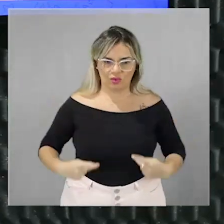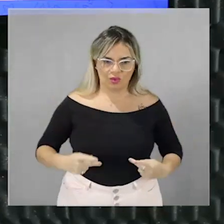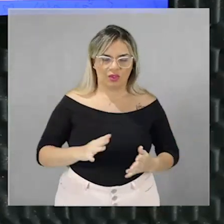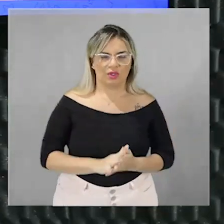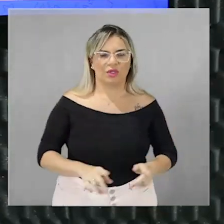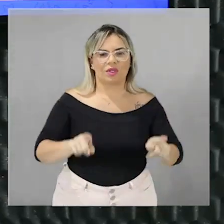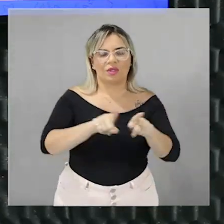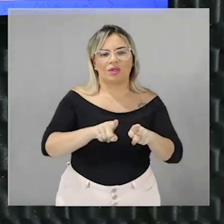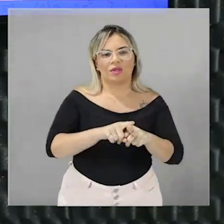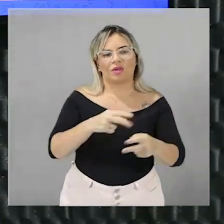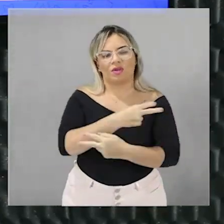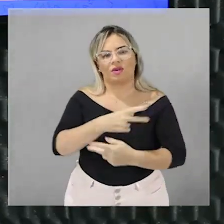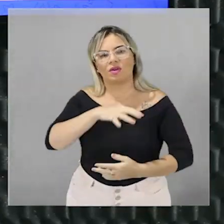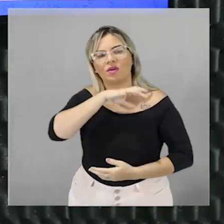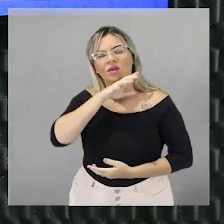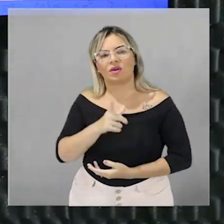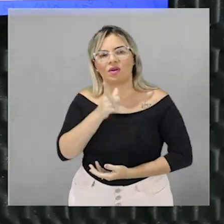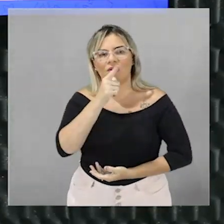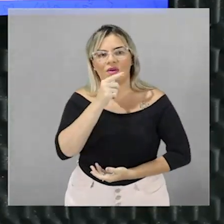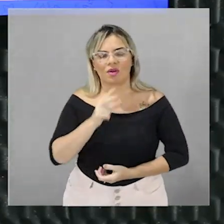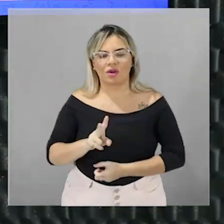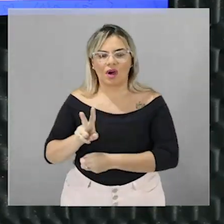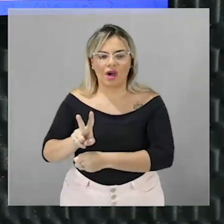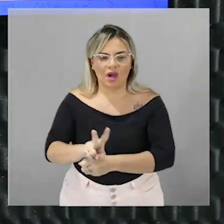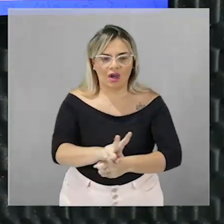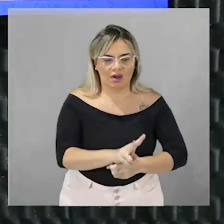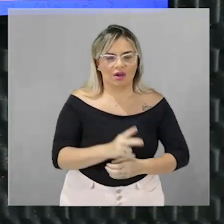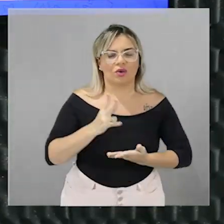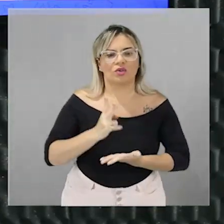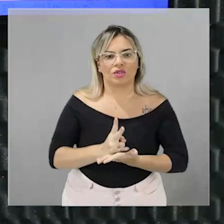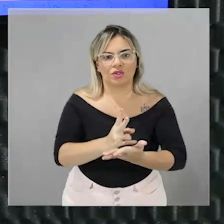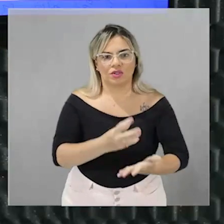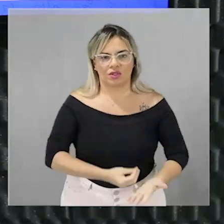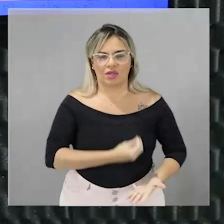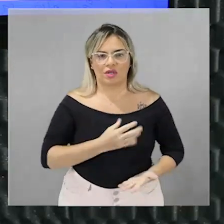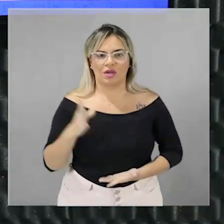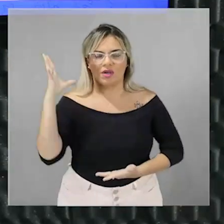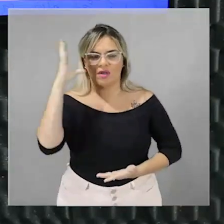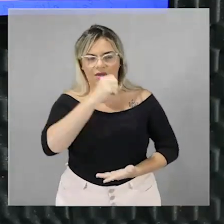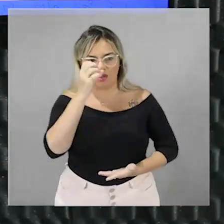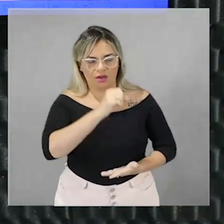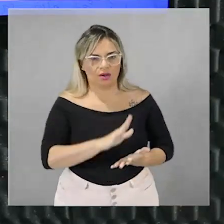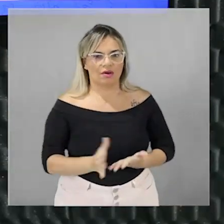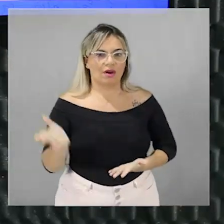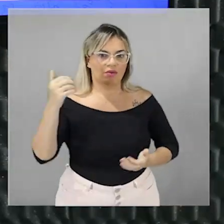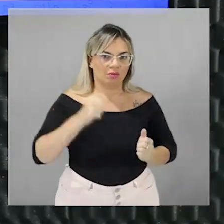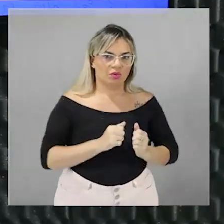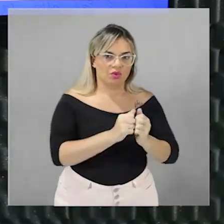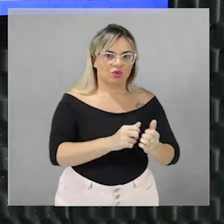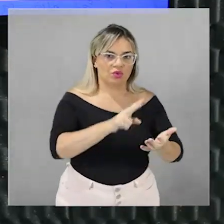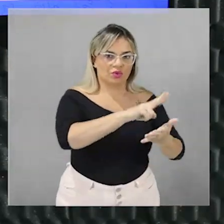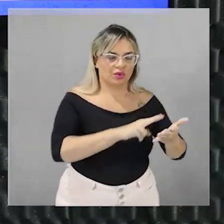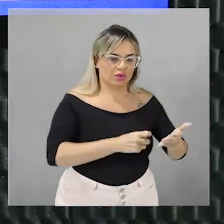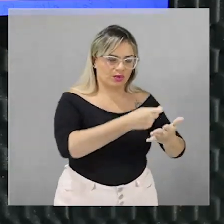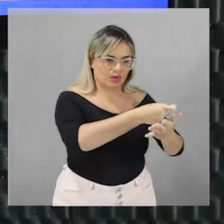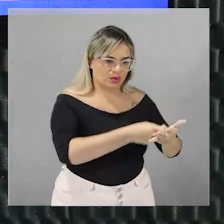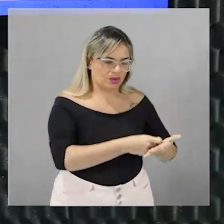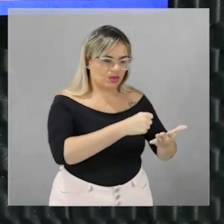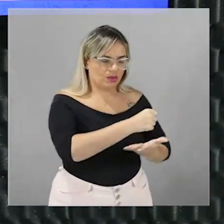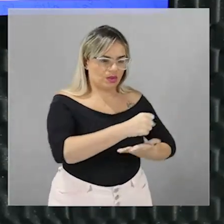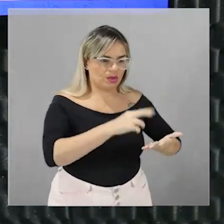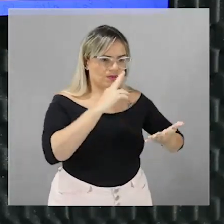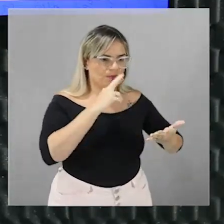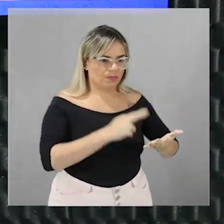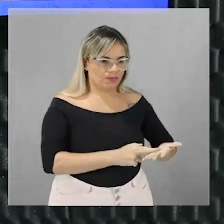os animais, para quê? Para a preservação dessa vida. Rapidamente eu já responderia essa questão. Mas eu vou ler o texto contigo, tá? Para a gente embasar